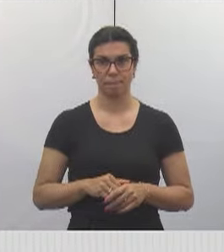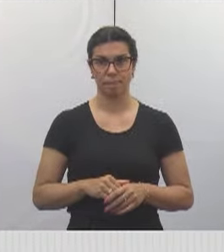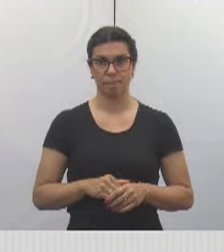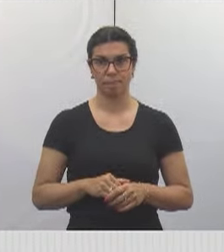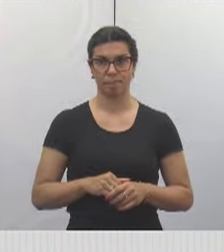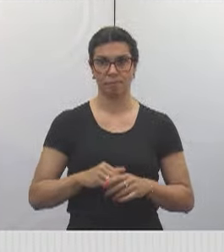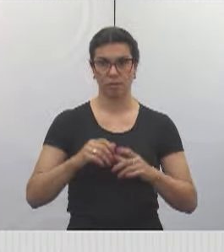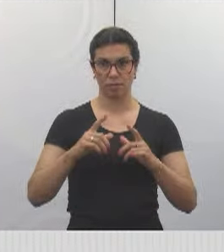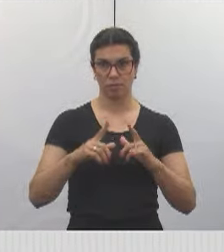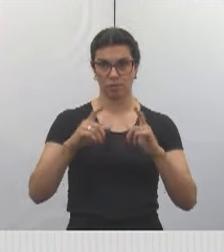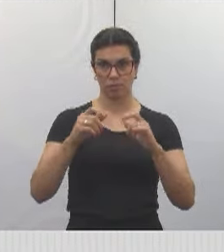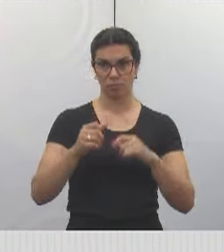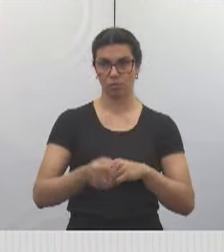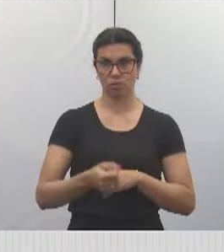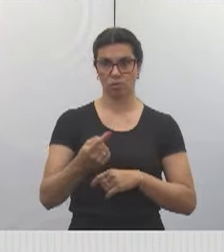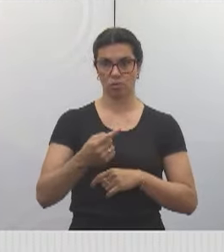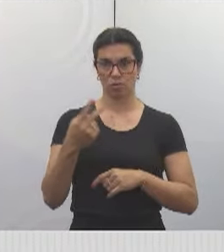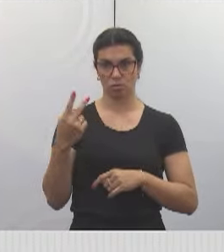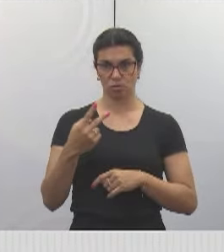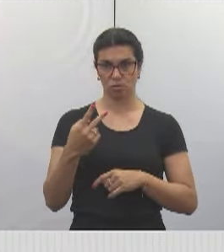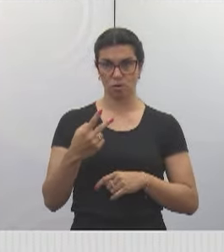A foto 12.